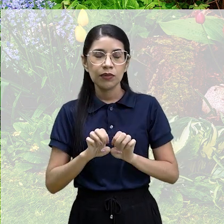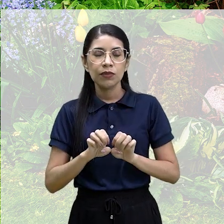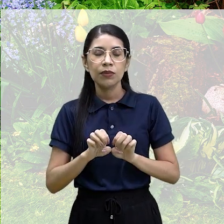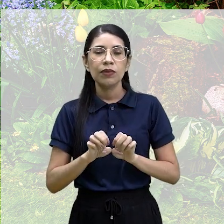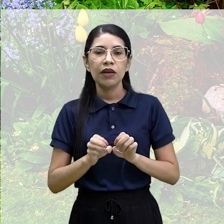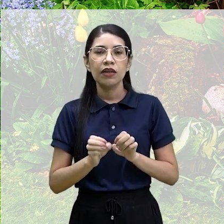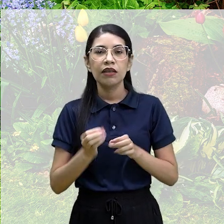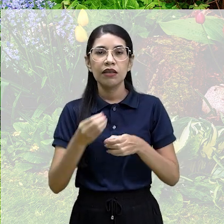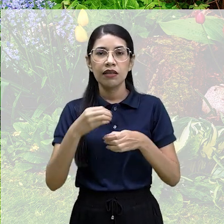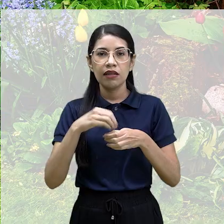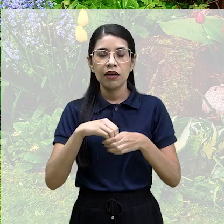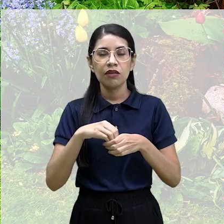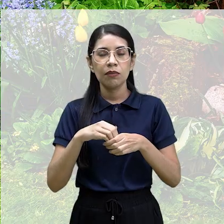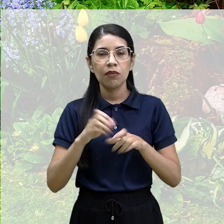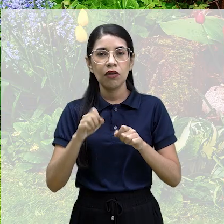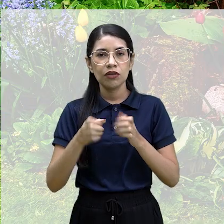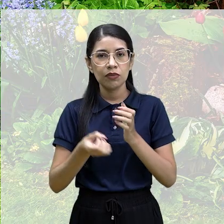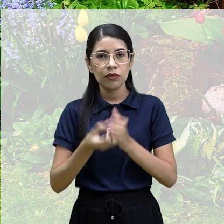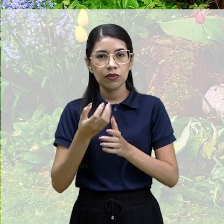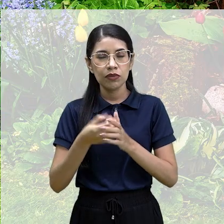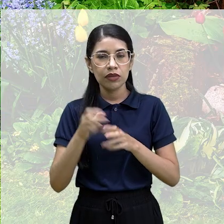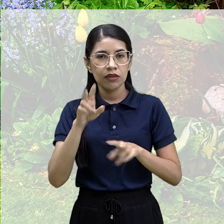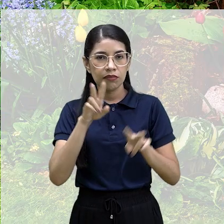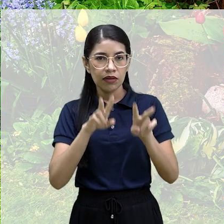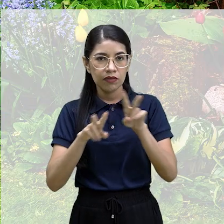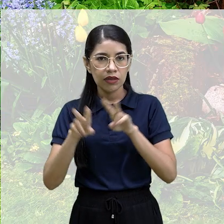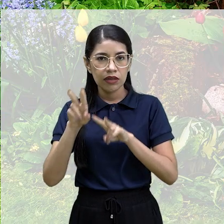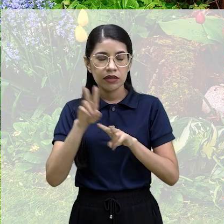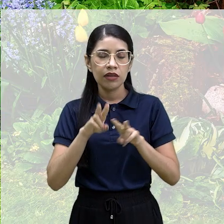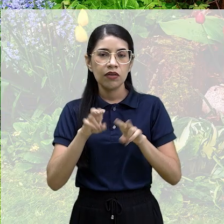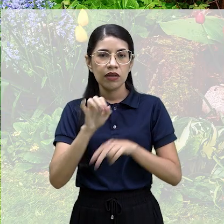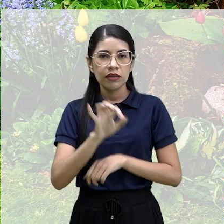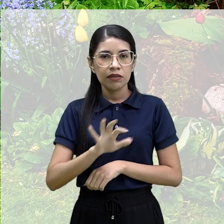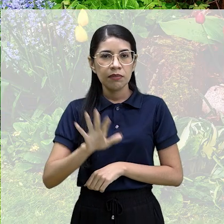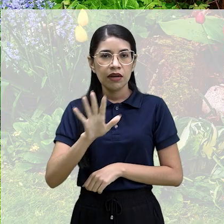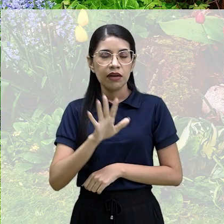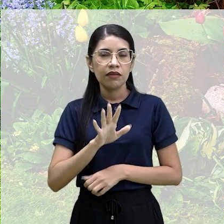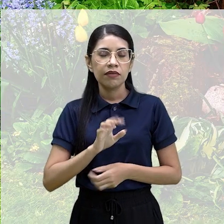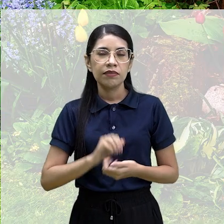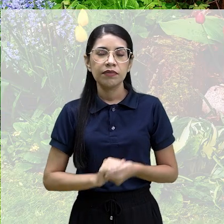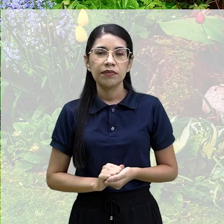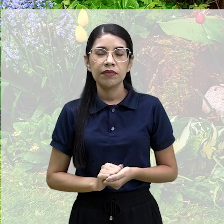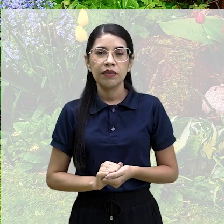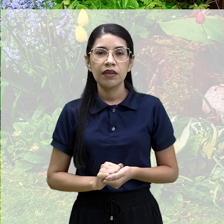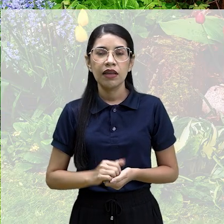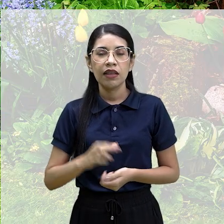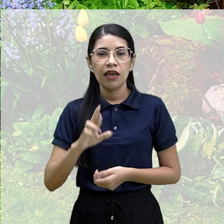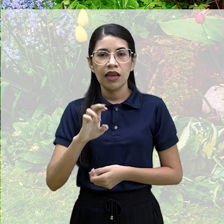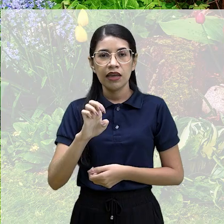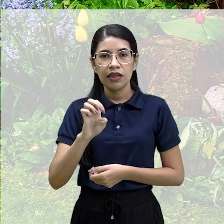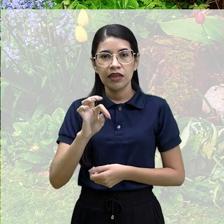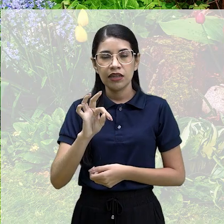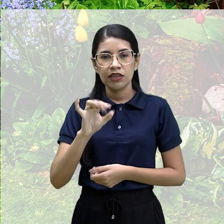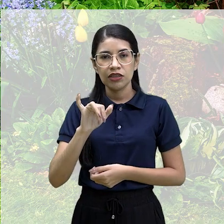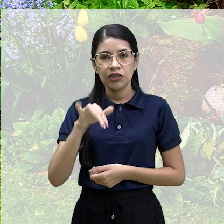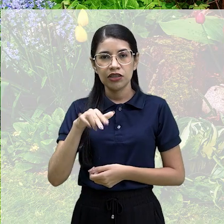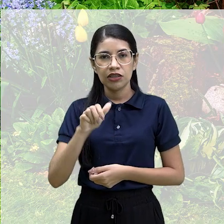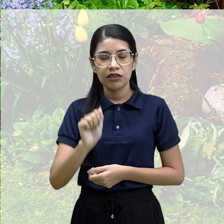formam as imagens. Você percebe o olho humano, nós temos a retina,